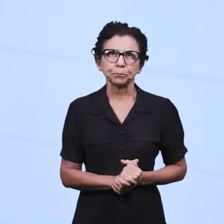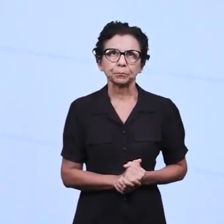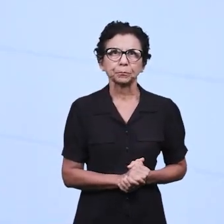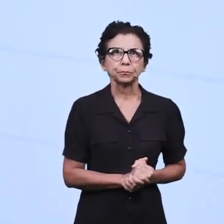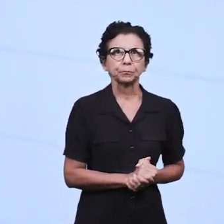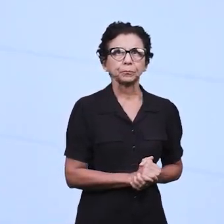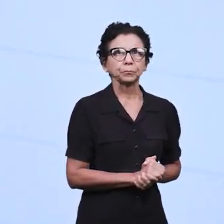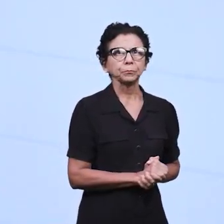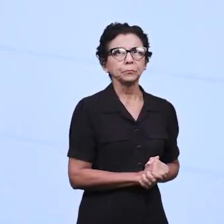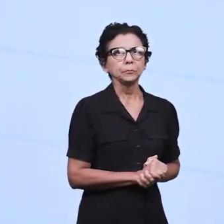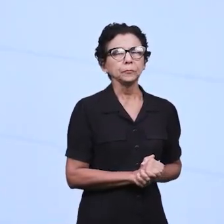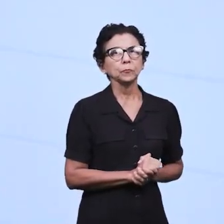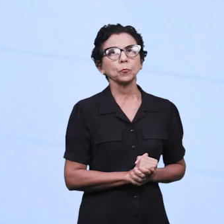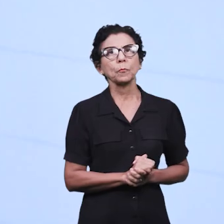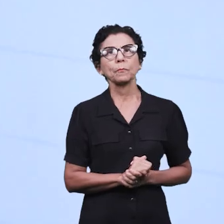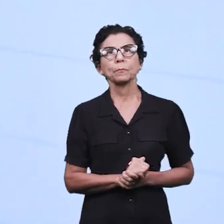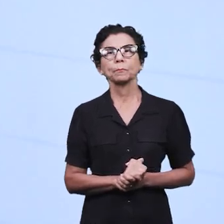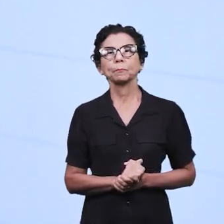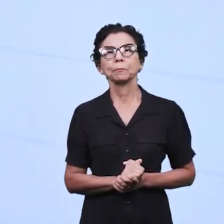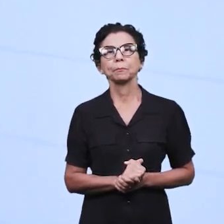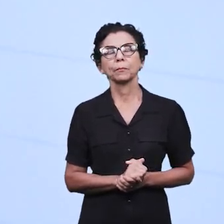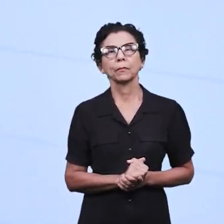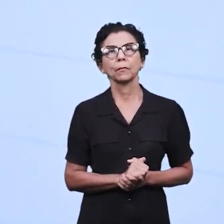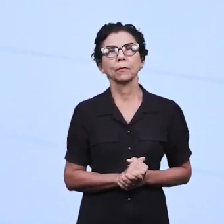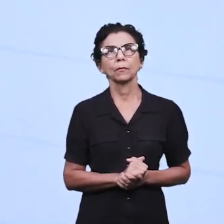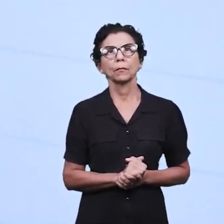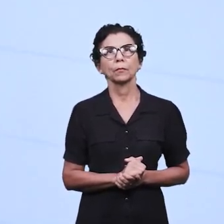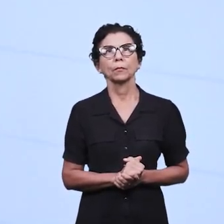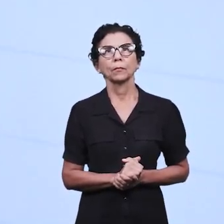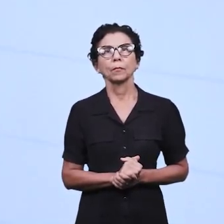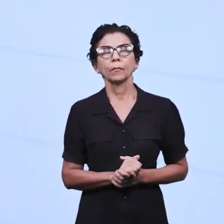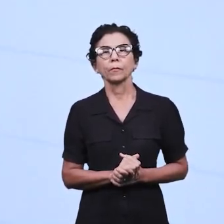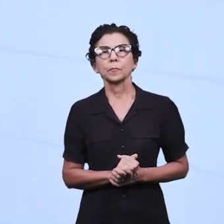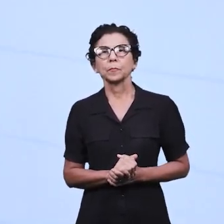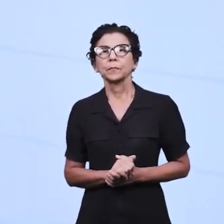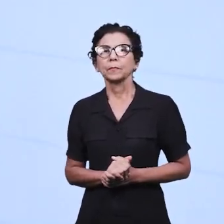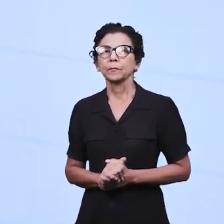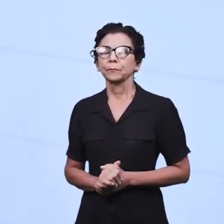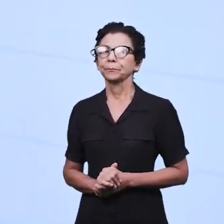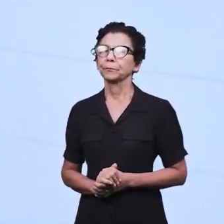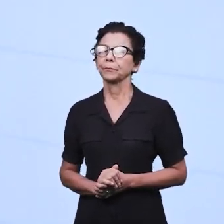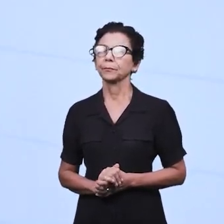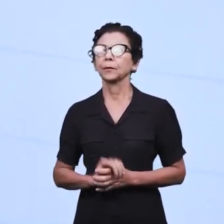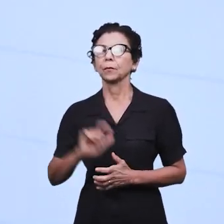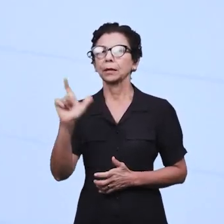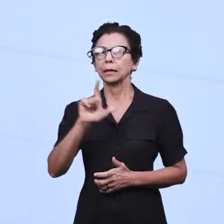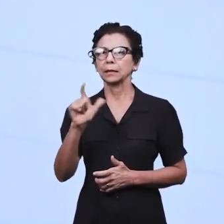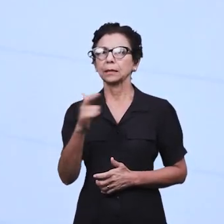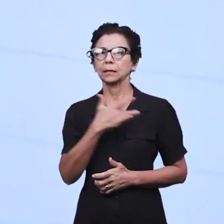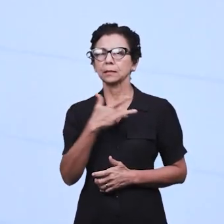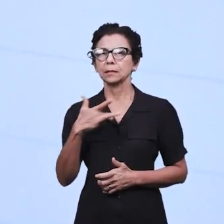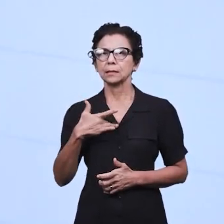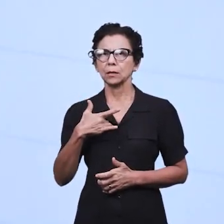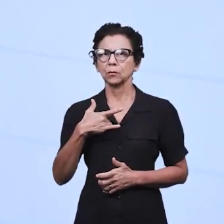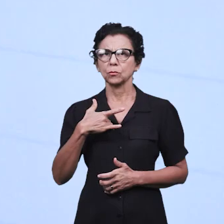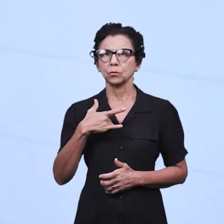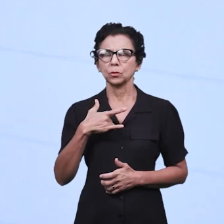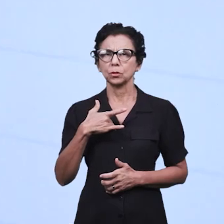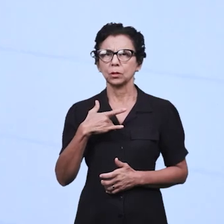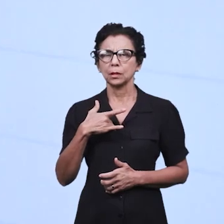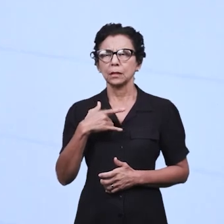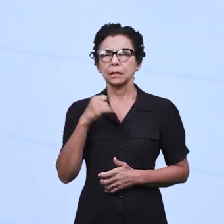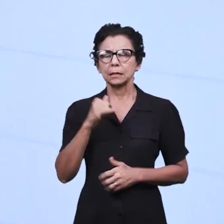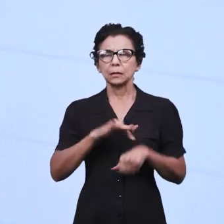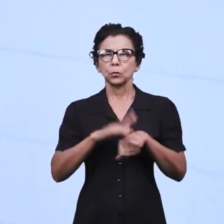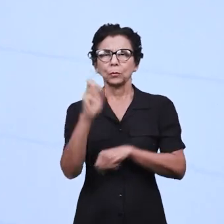que foi diagnosticada com doença grave não pode ter o plano cancelado. O plano de saúde só pode ser cancelado, doutor Rodrigo,